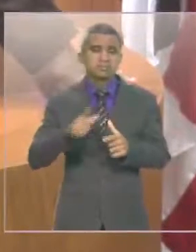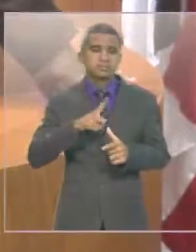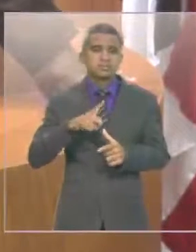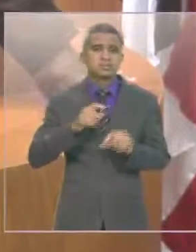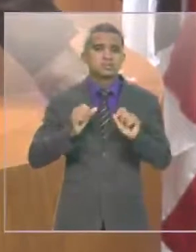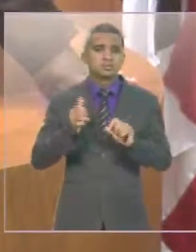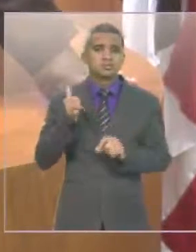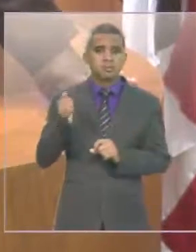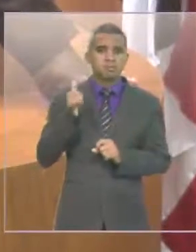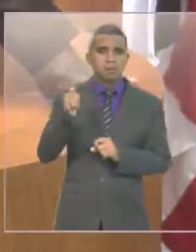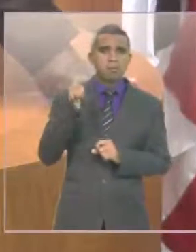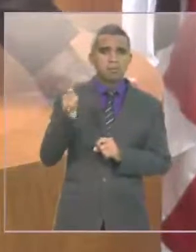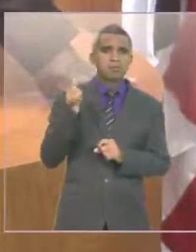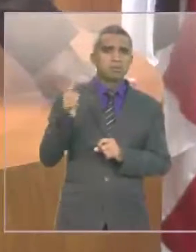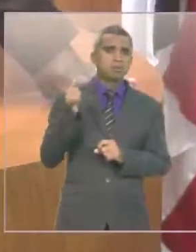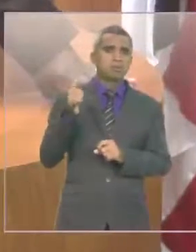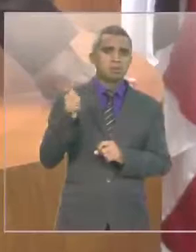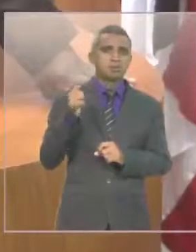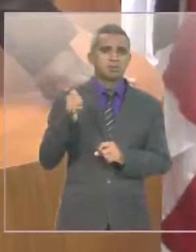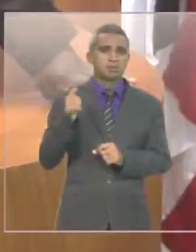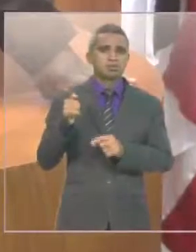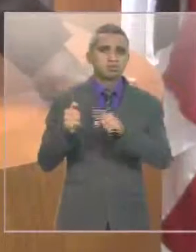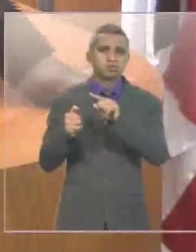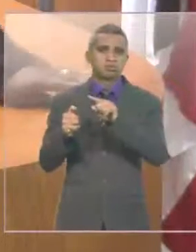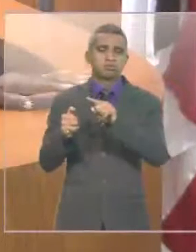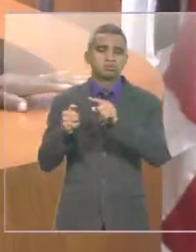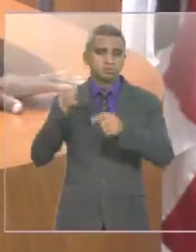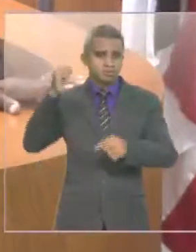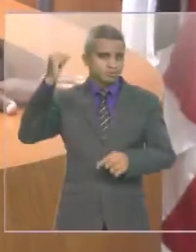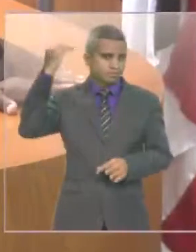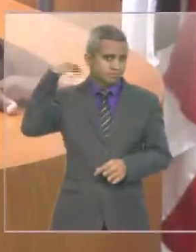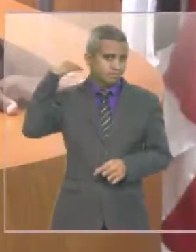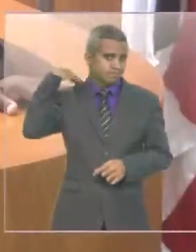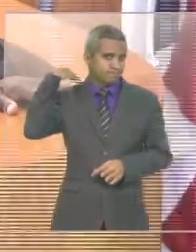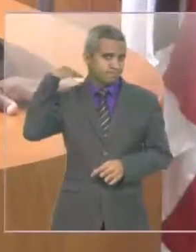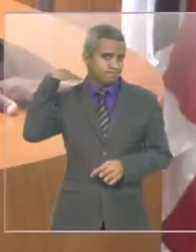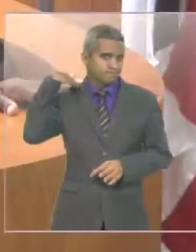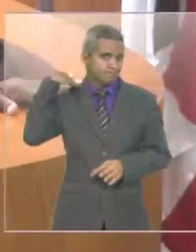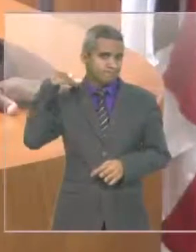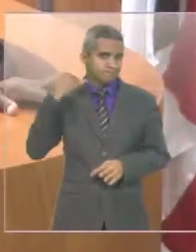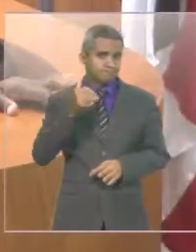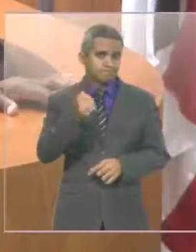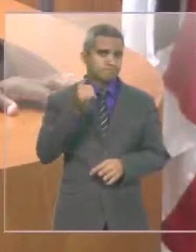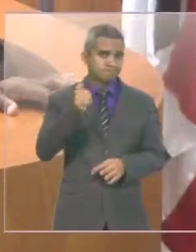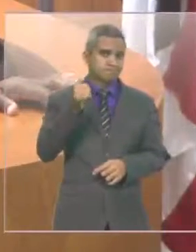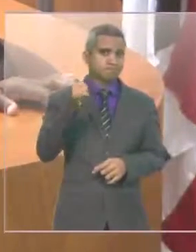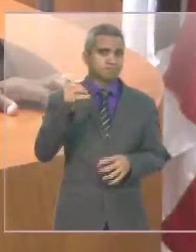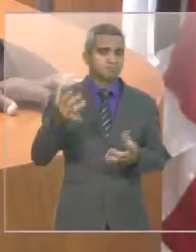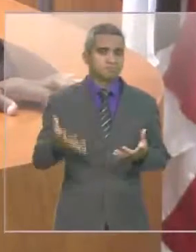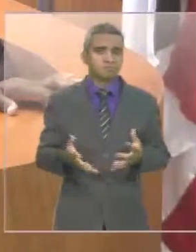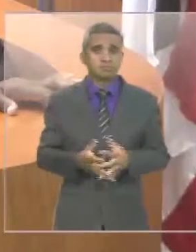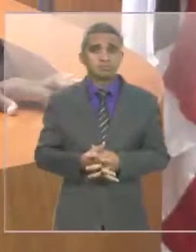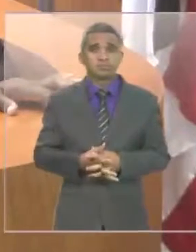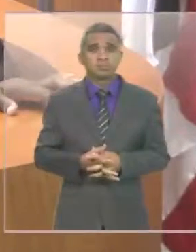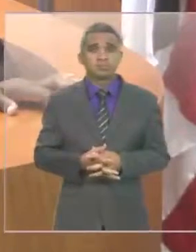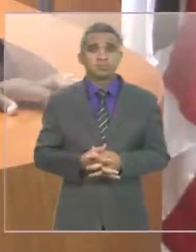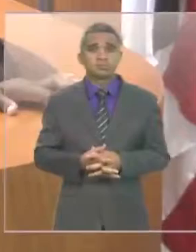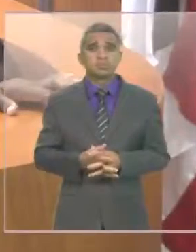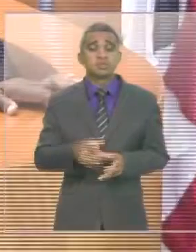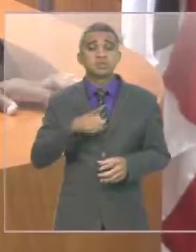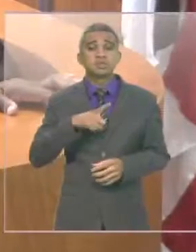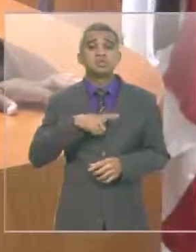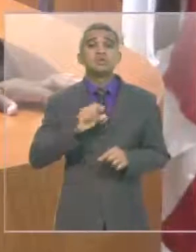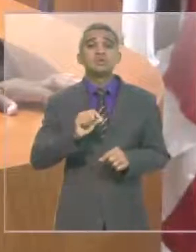quando o colega atingido pelas costas a informação que nós temos foram oito